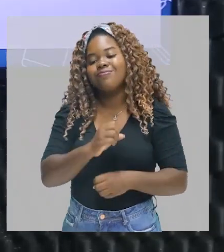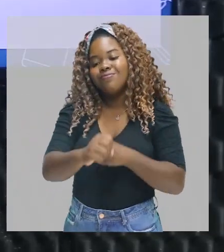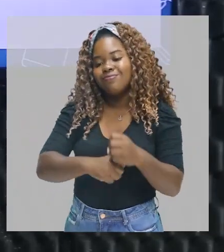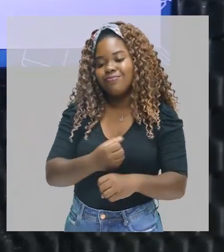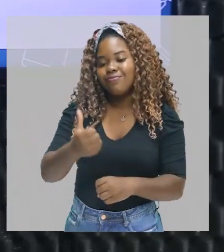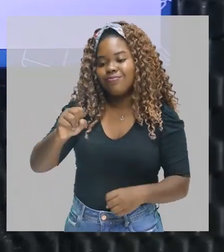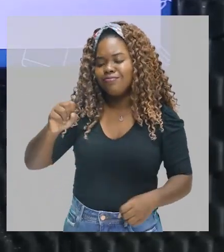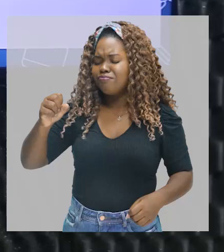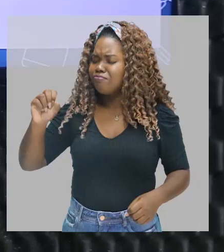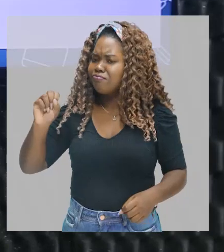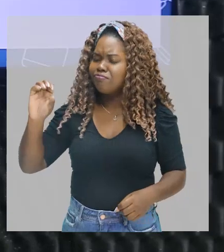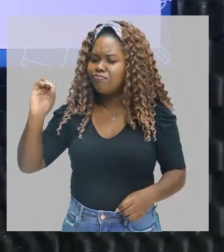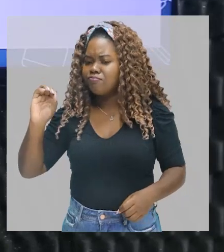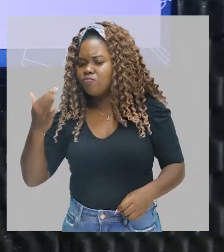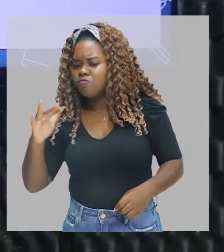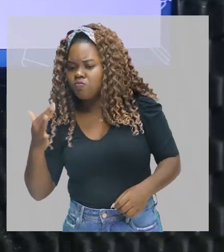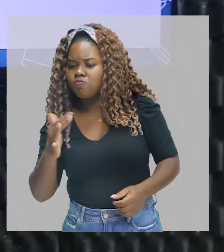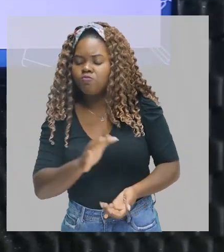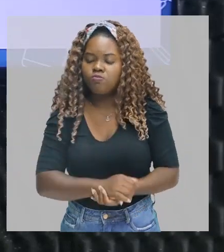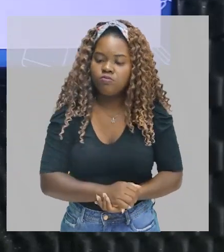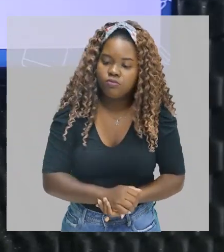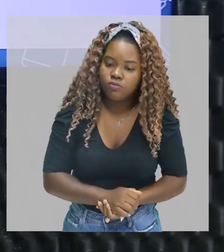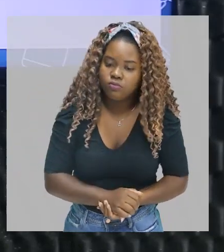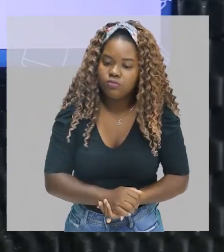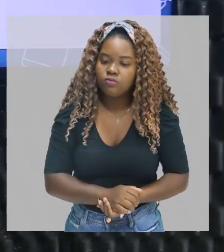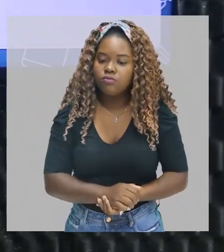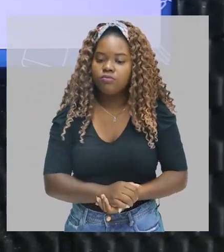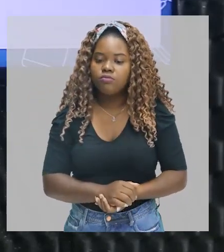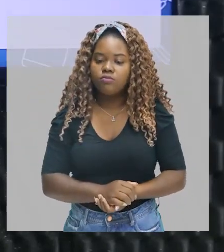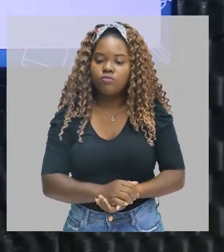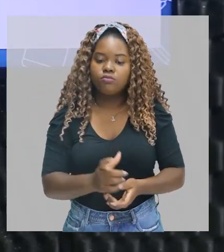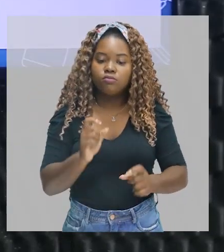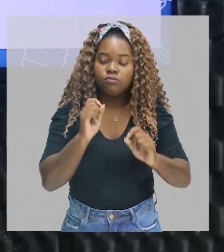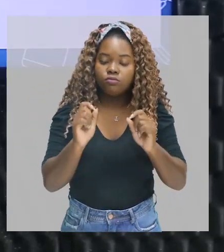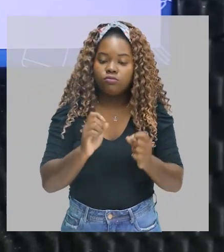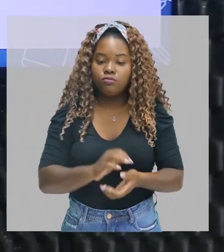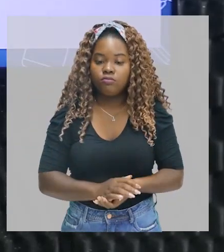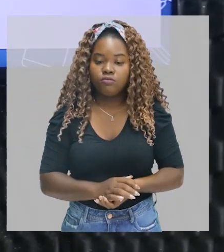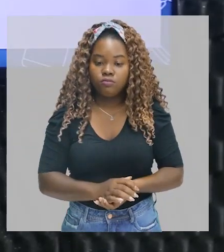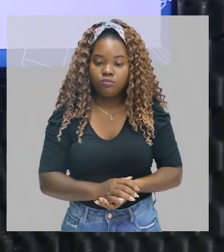1880, né, por aí, nós já tínhamos, né, 81, nós já tínhamos